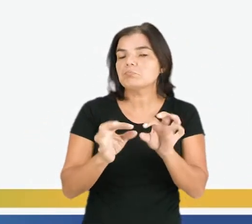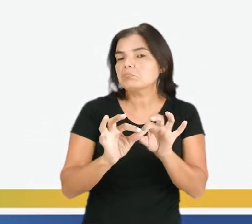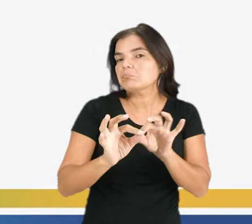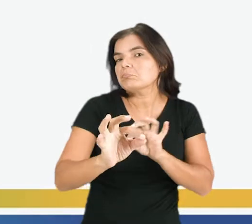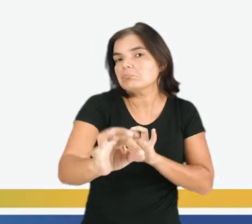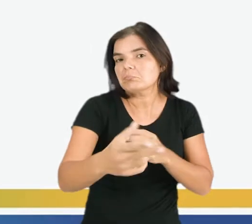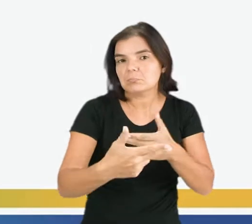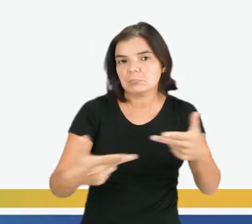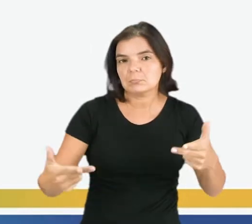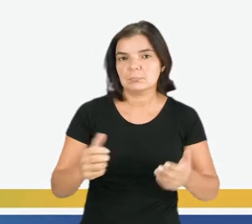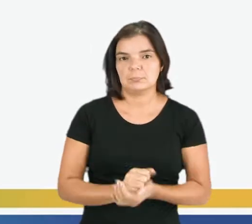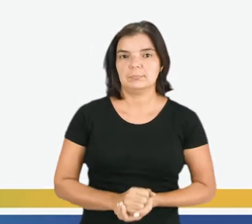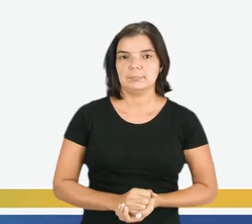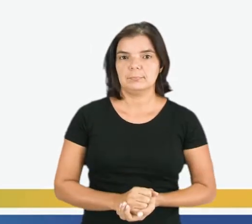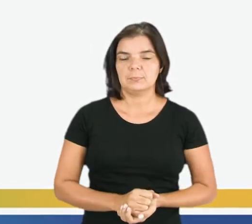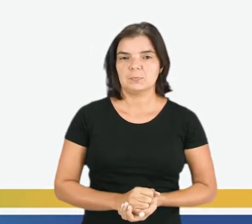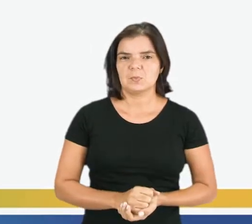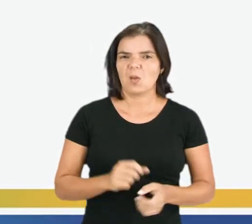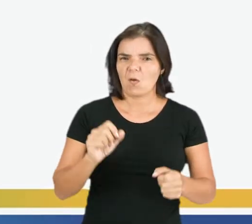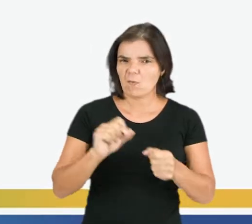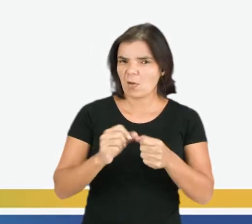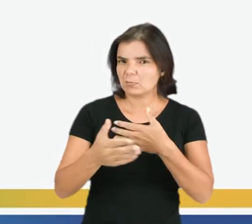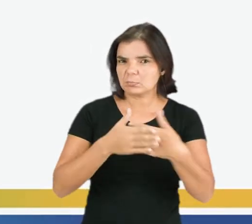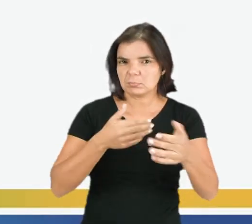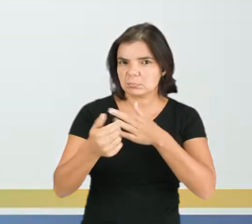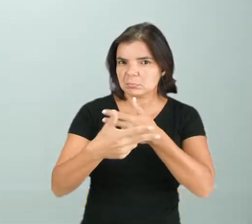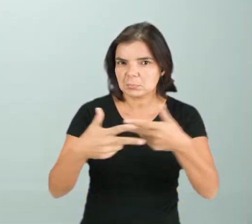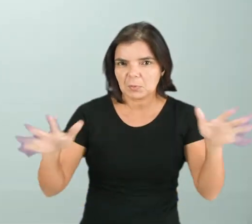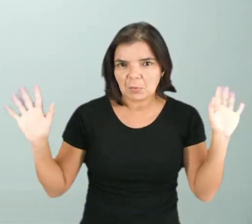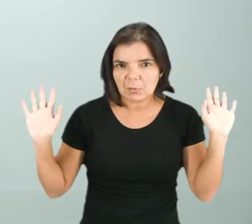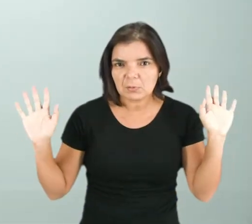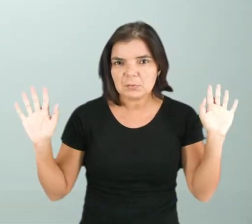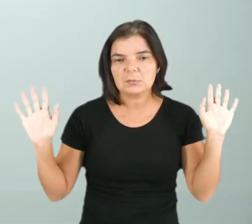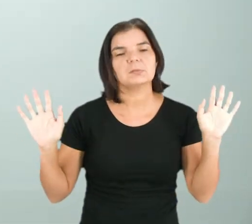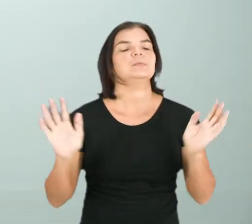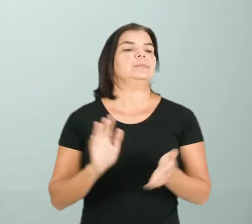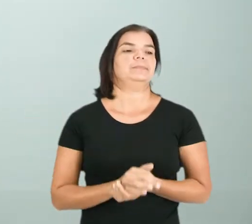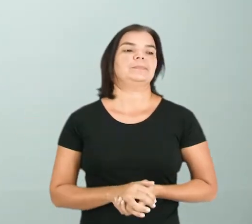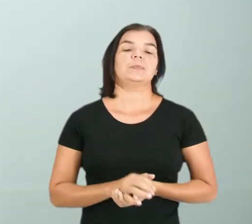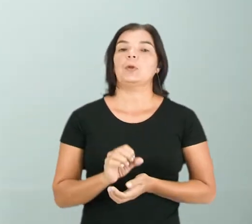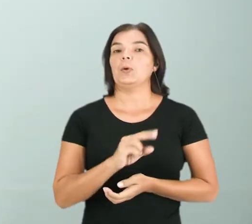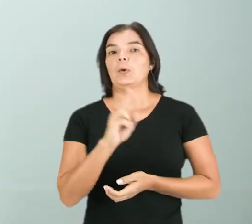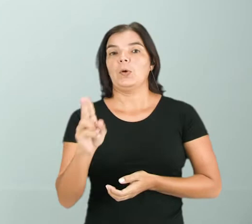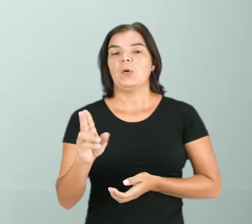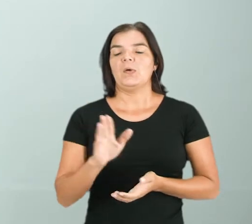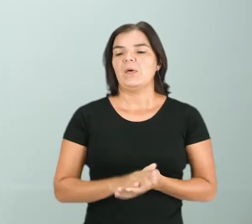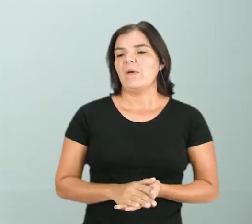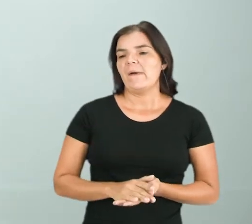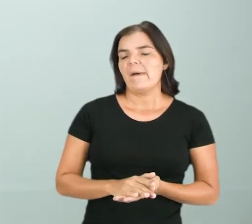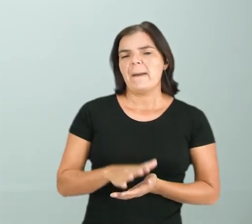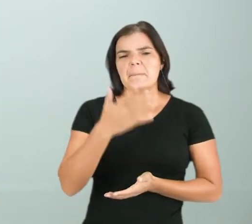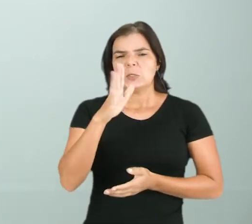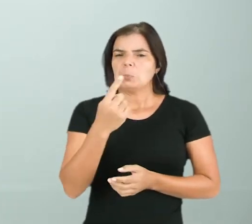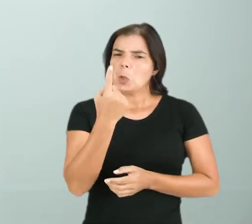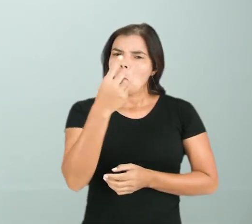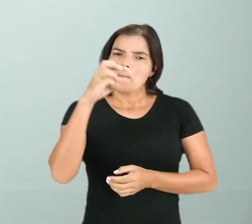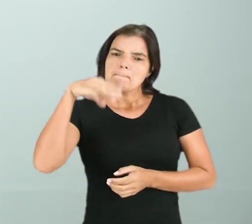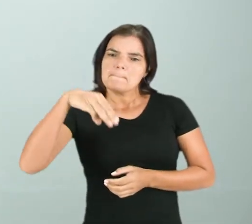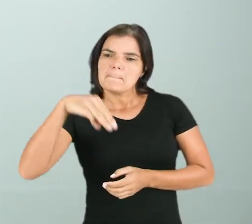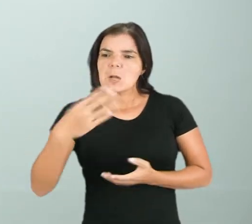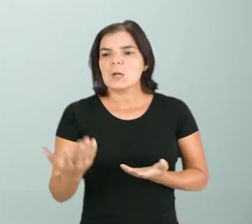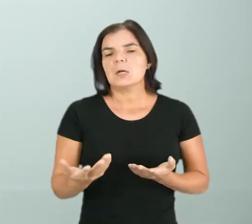coisas? Você faz de qualquer jeito? Você faz de qualquer forma? Ou você fala, isso aqui é mais ou menos 1 metro, é mais ou